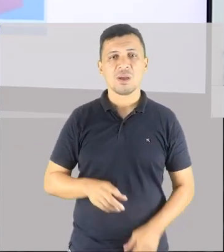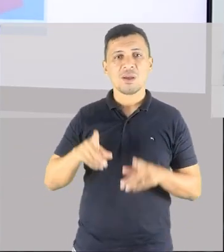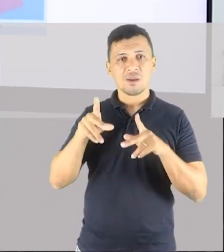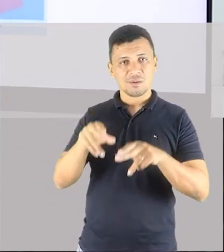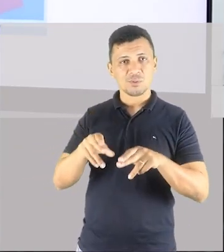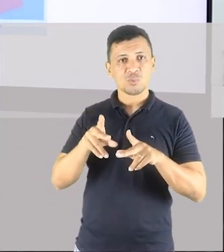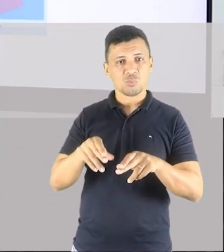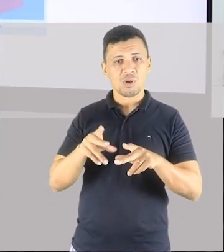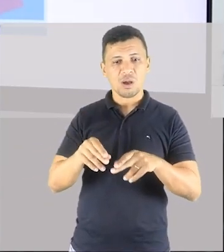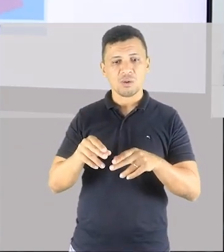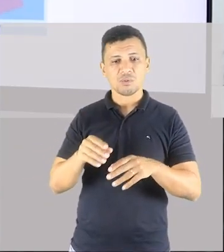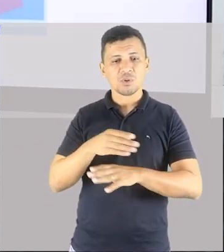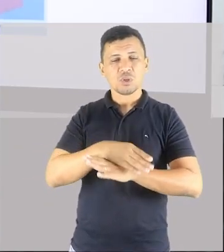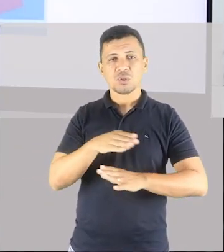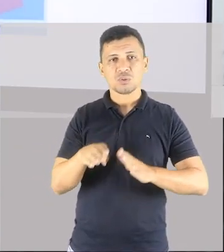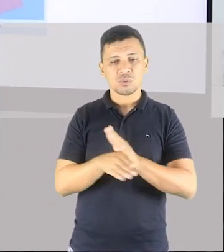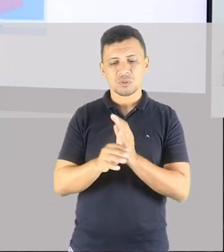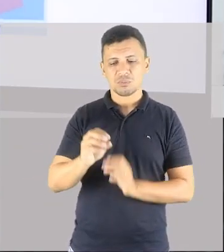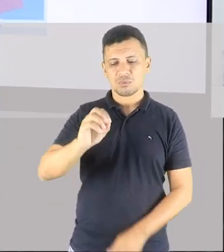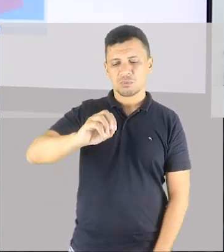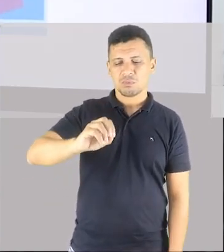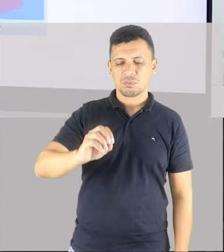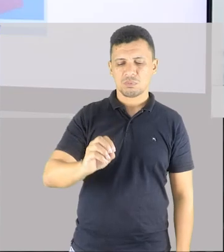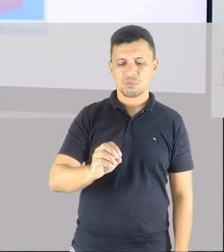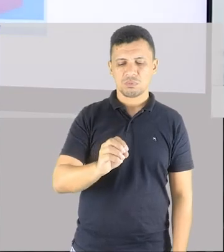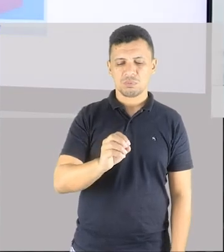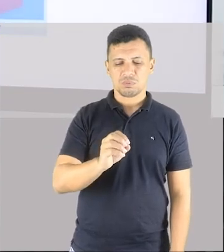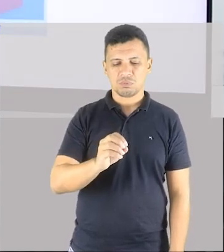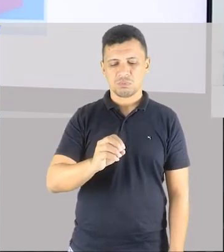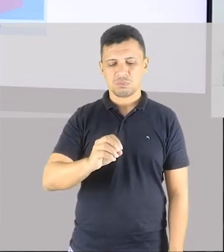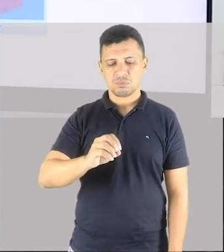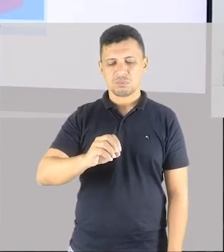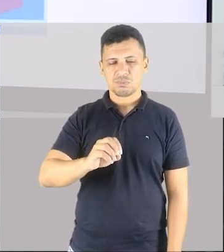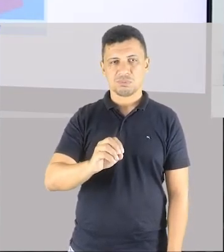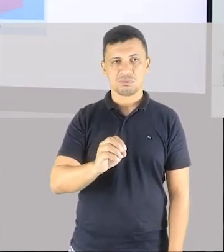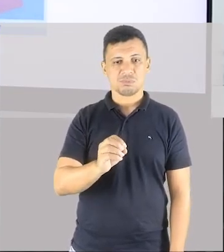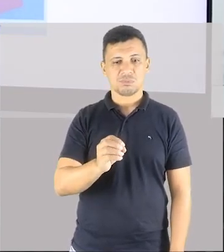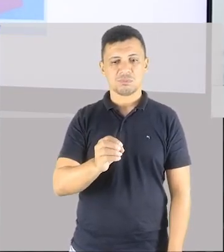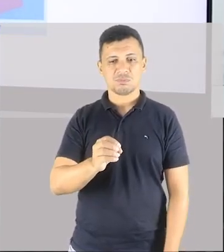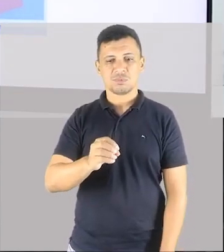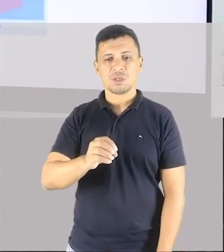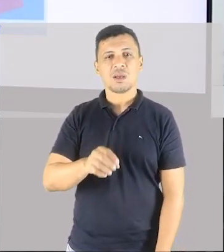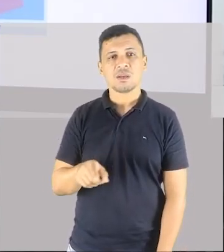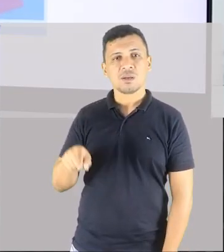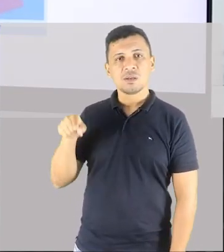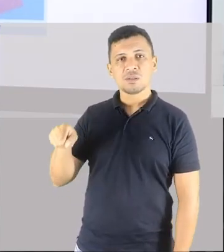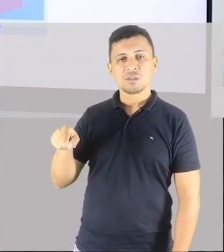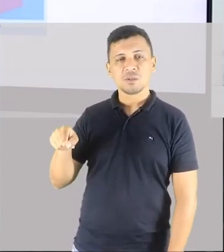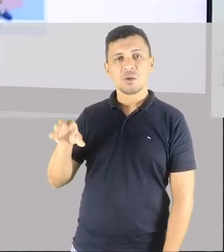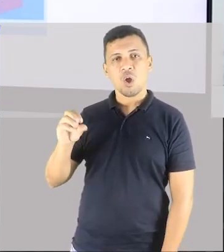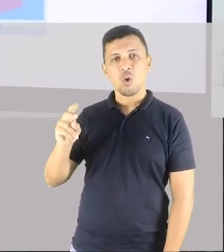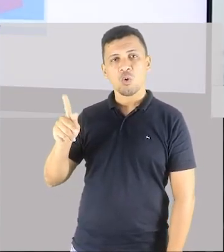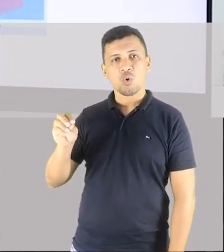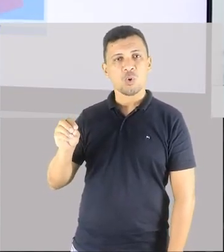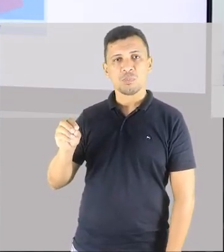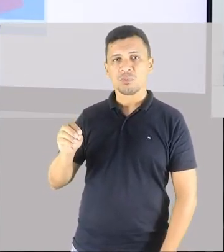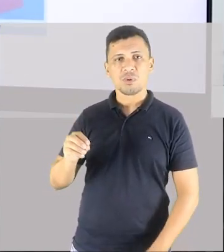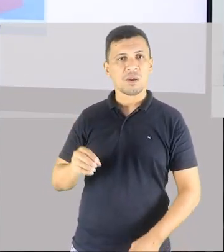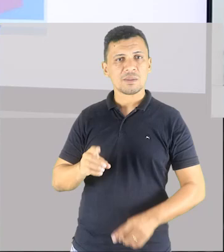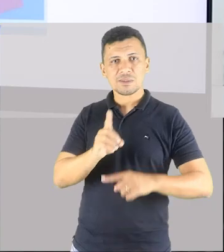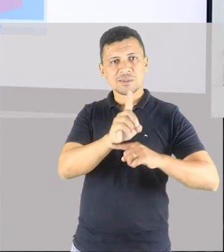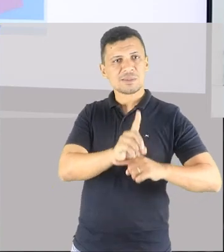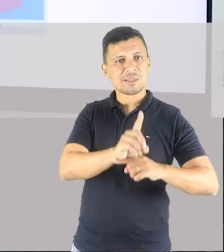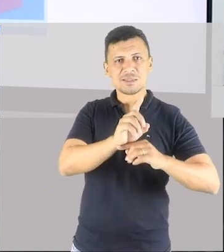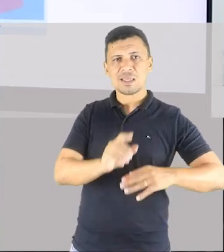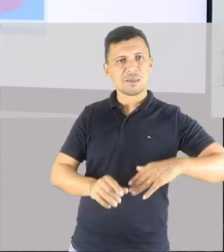ele fica totalmente submerso, mas ele fica parado aonde você botar. E quando a densidade do corpo é maior do que a densidade